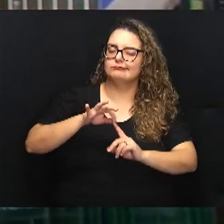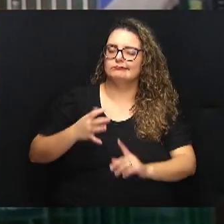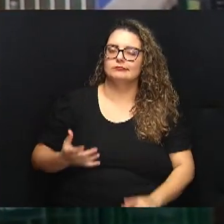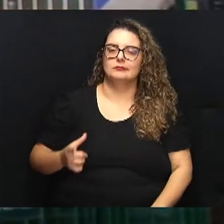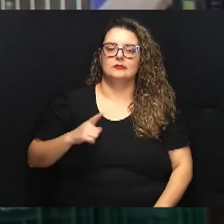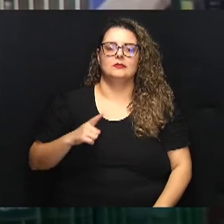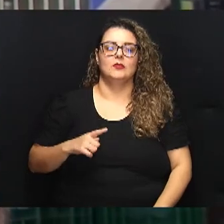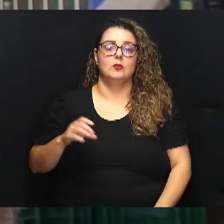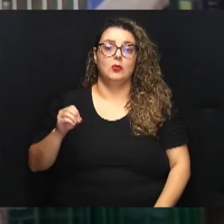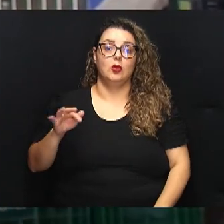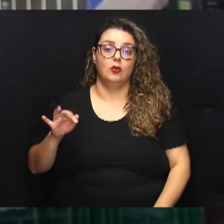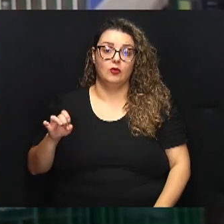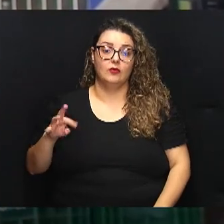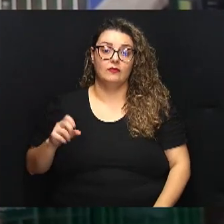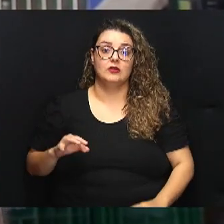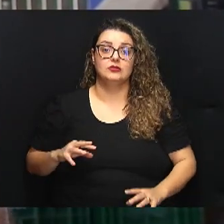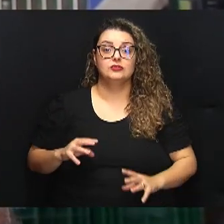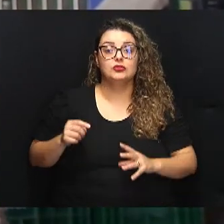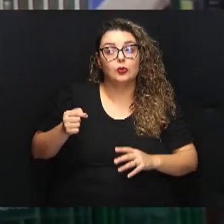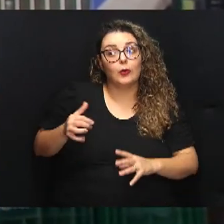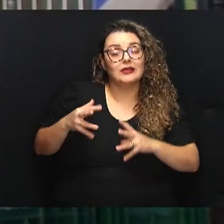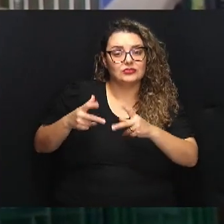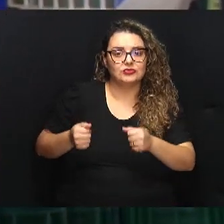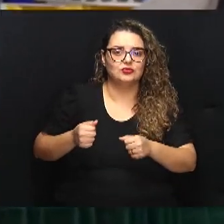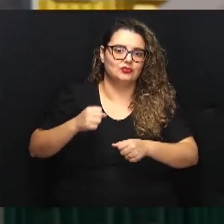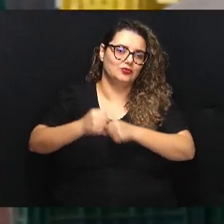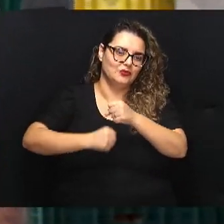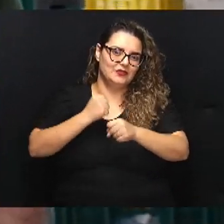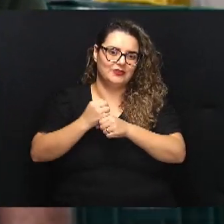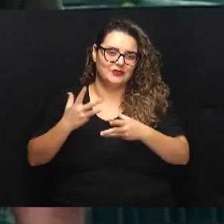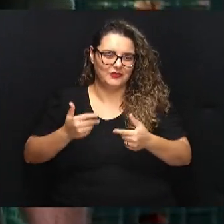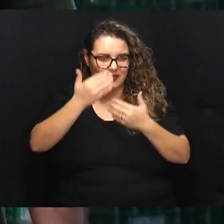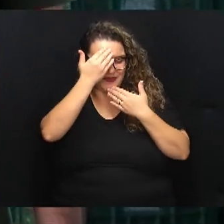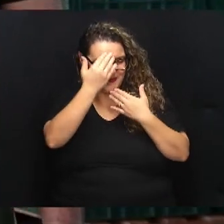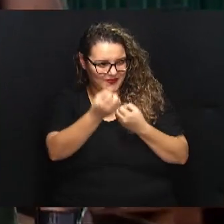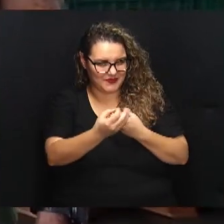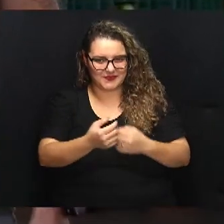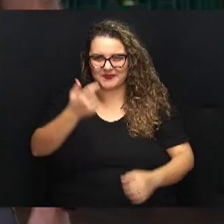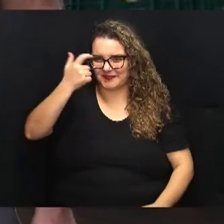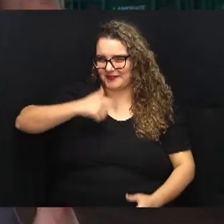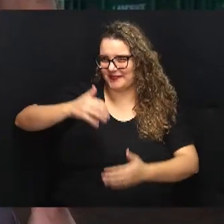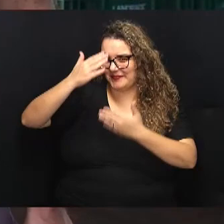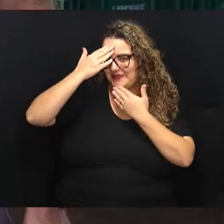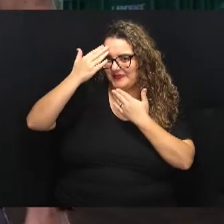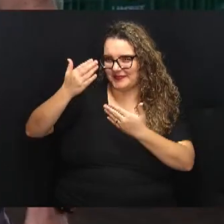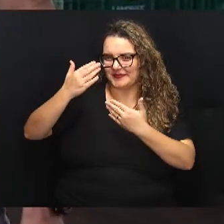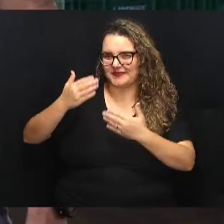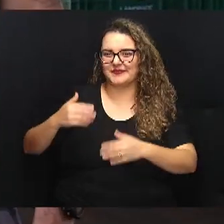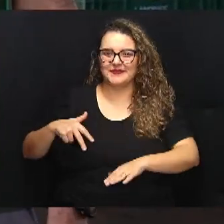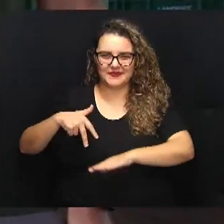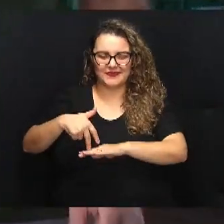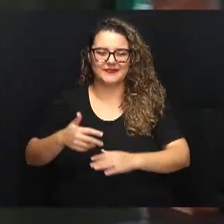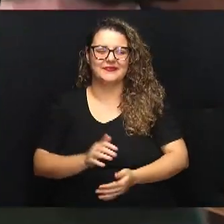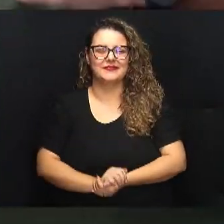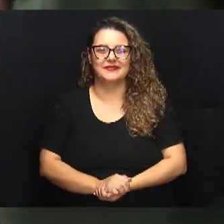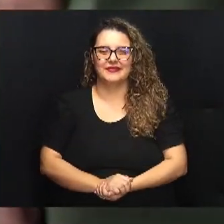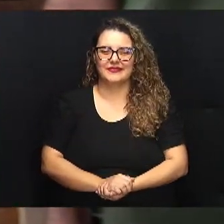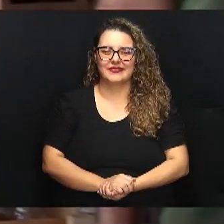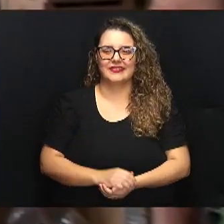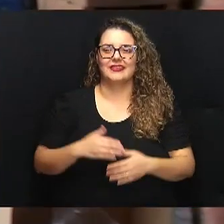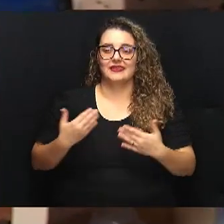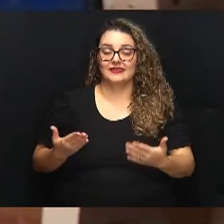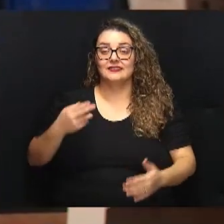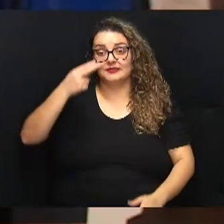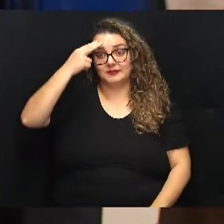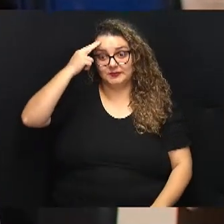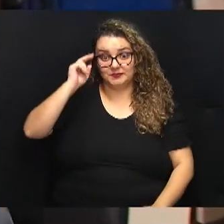oferta grande de tudo praticamente o ano todo. Muito obrigada pelas informações. Muito obrigado, eu disponha. É isso aí. Então,